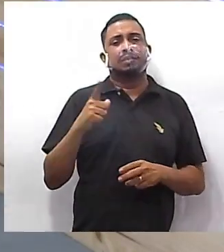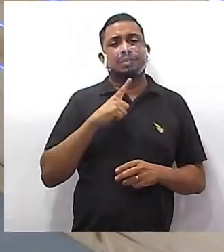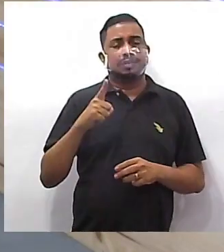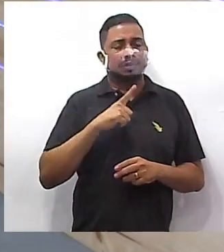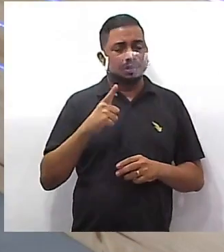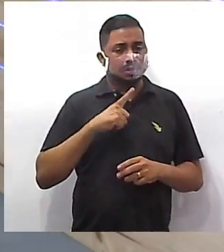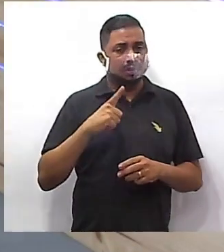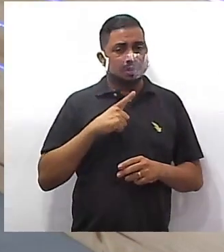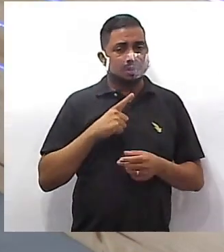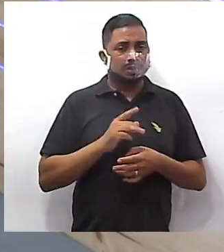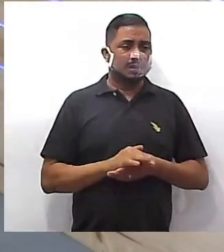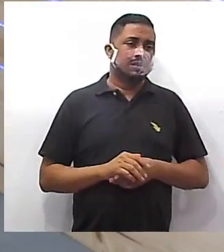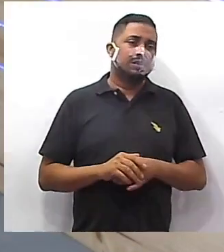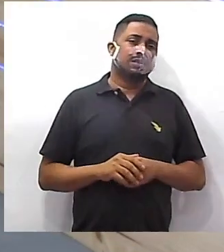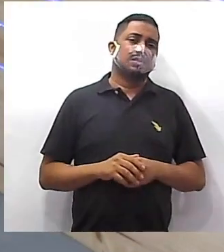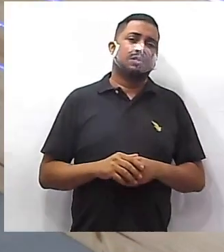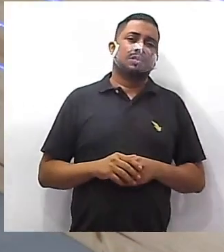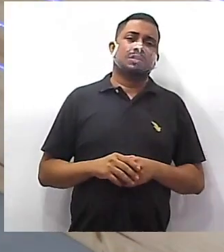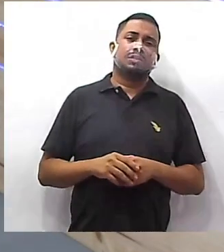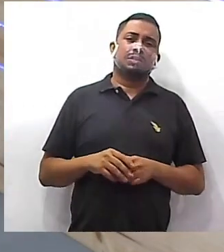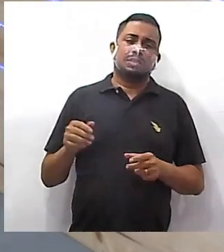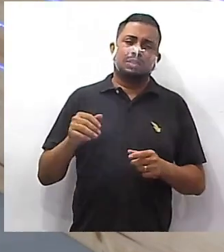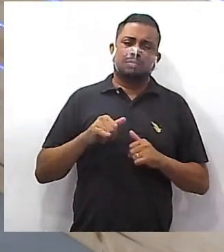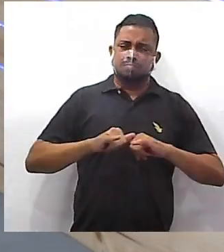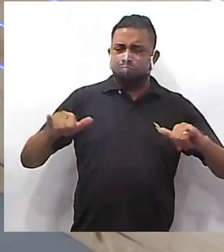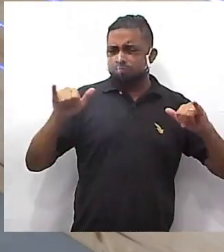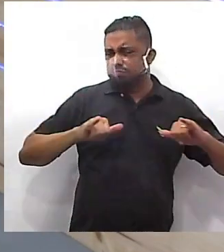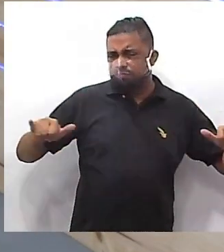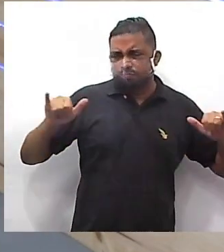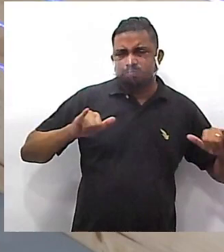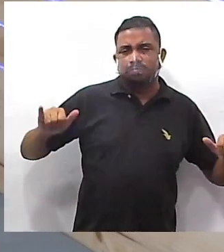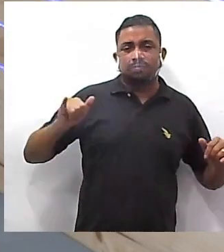uma campanha muito grande com os